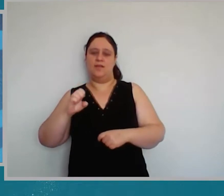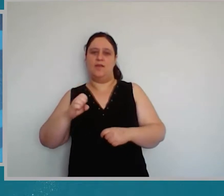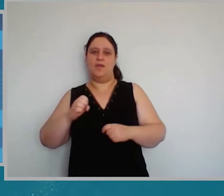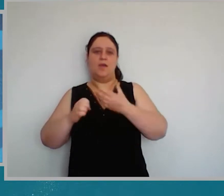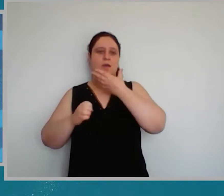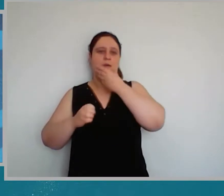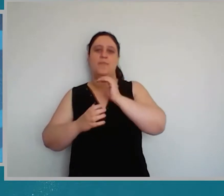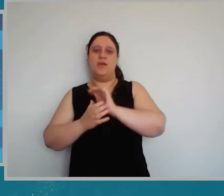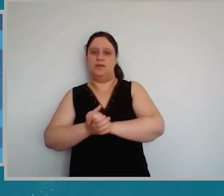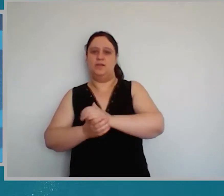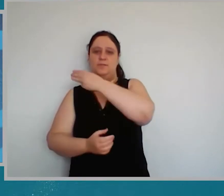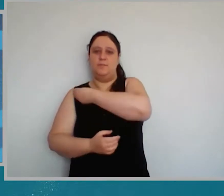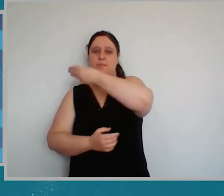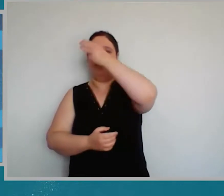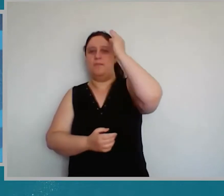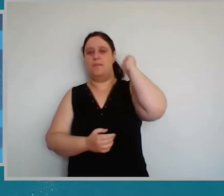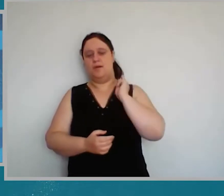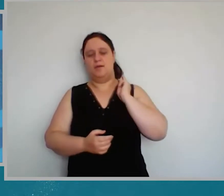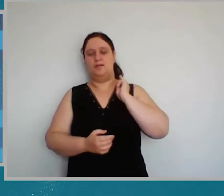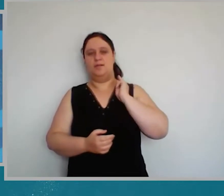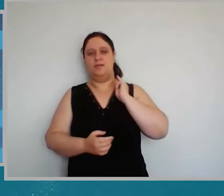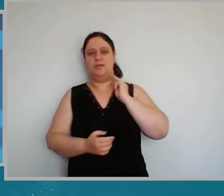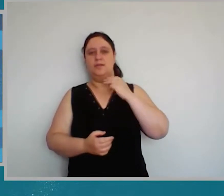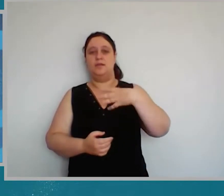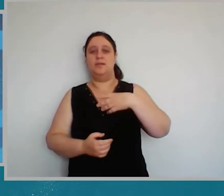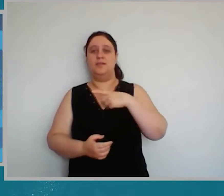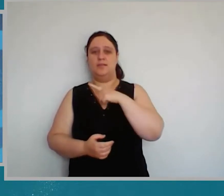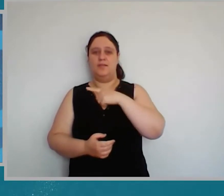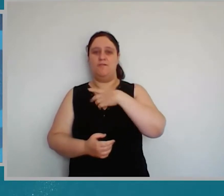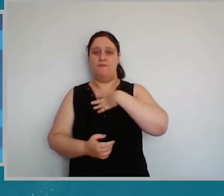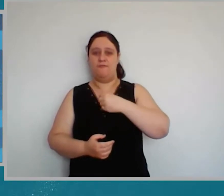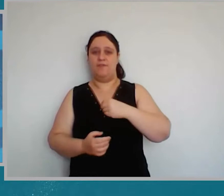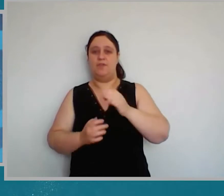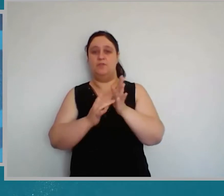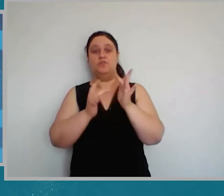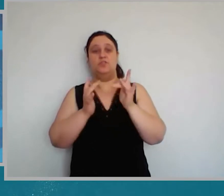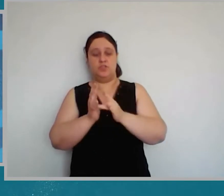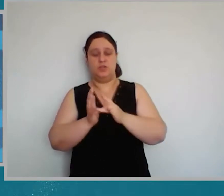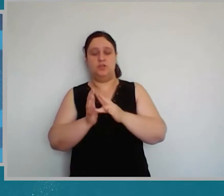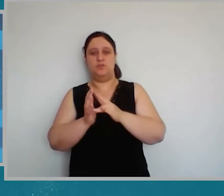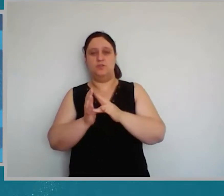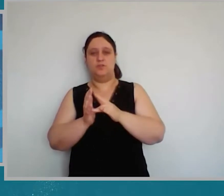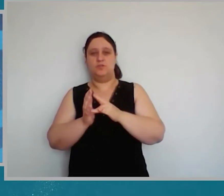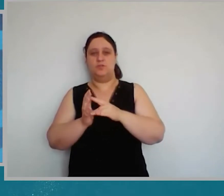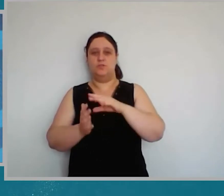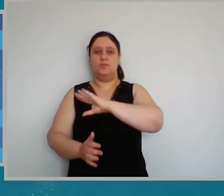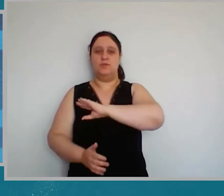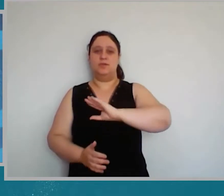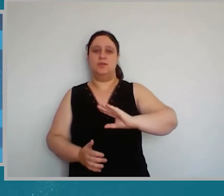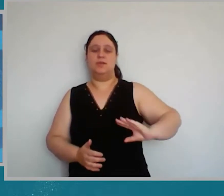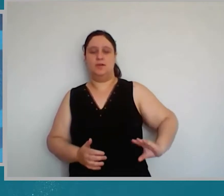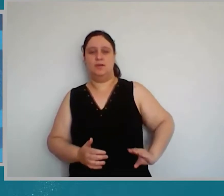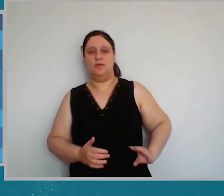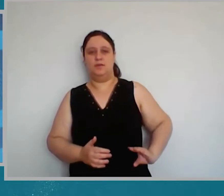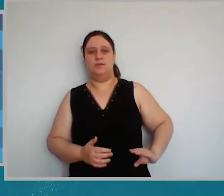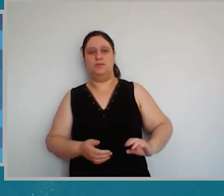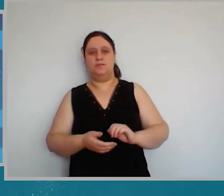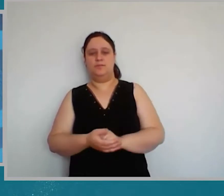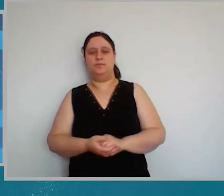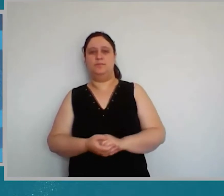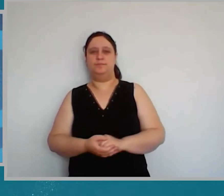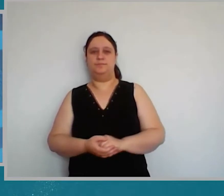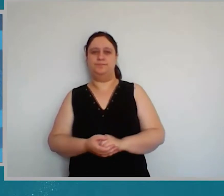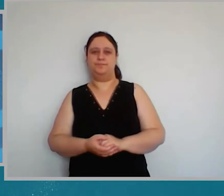Cristo. O Cristo é o ungido, ou em hebraico é o Messias. O Messias já